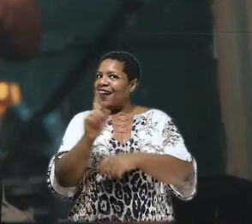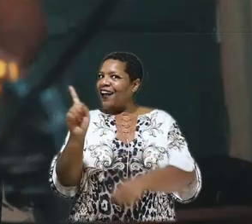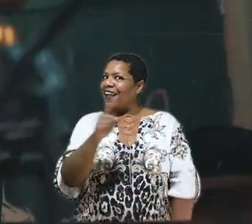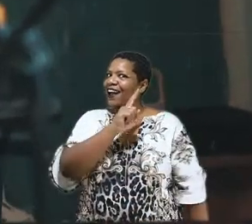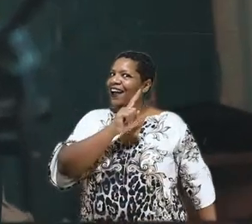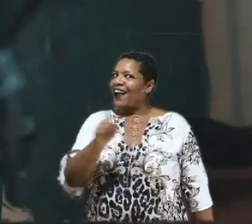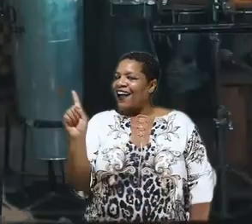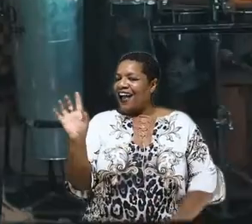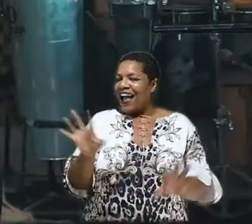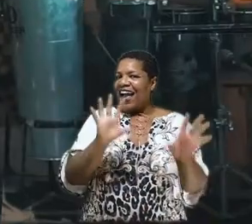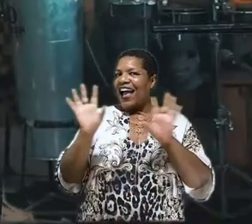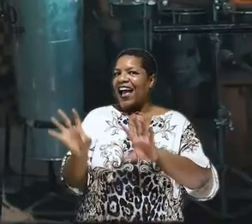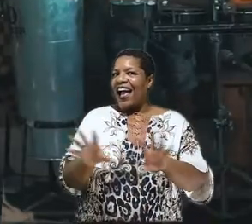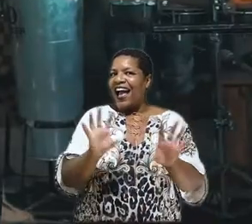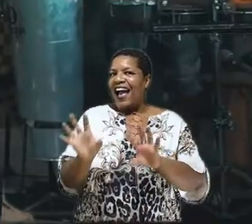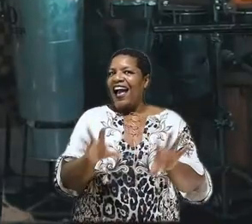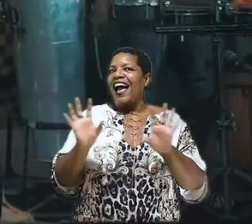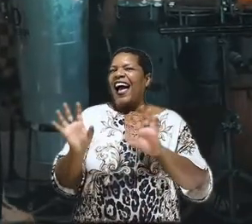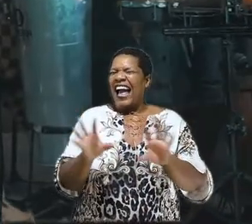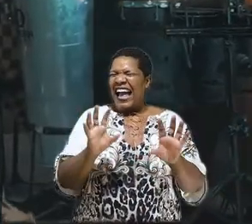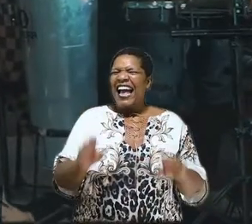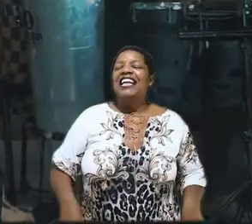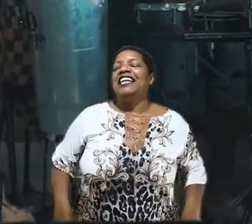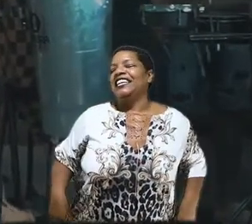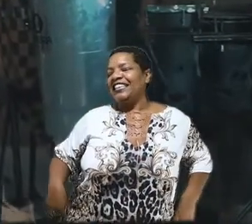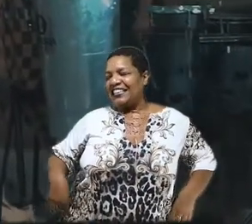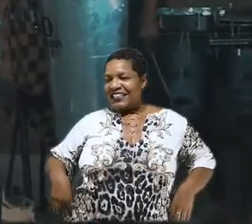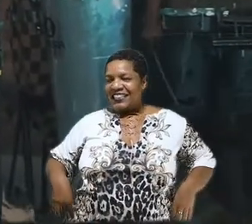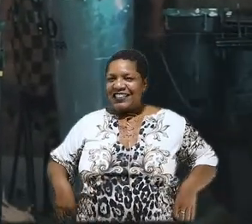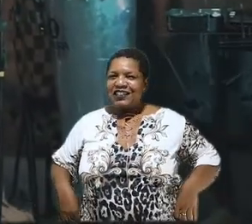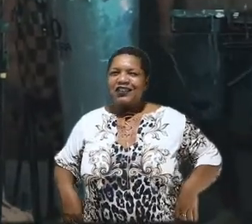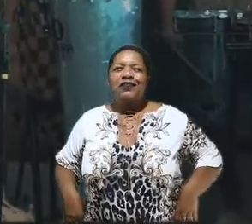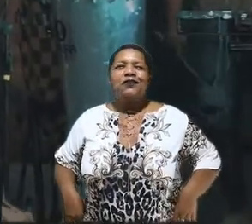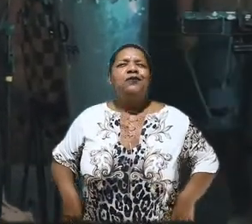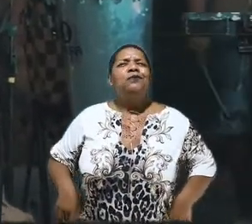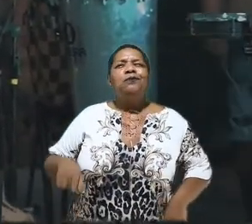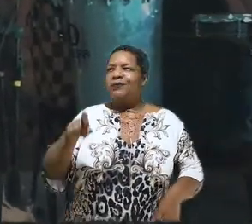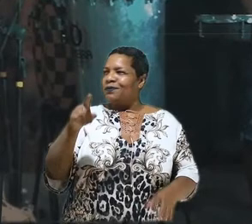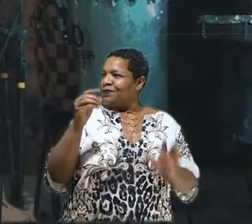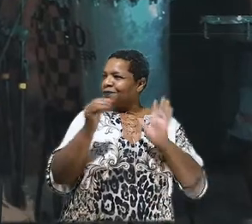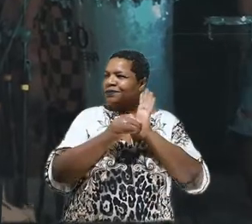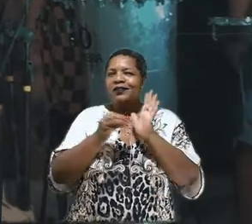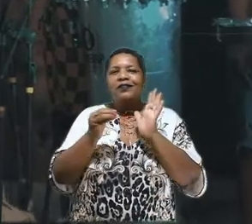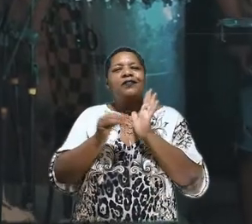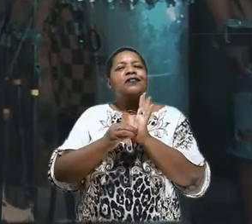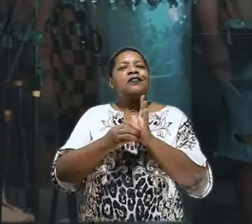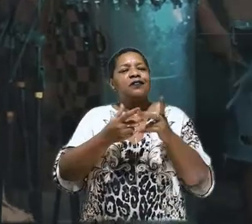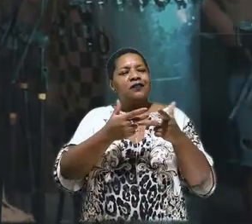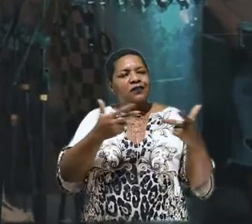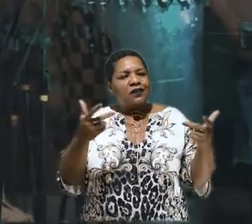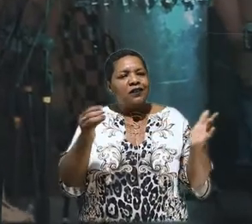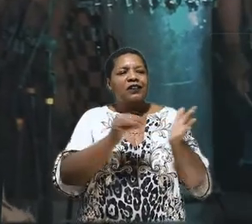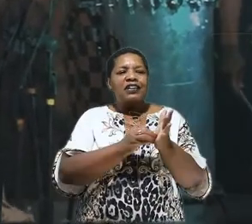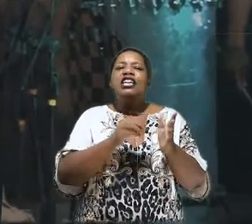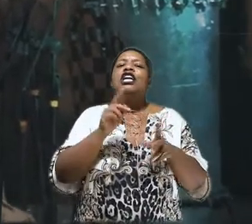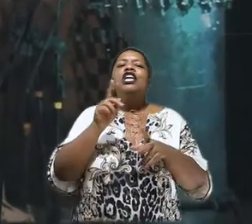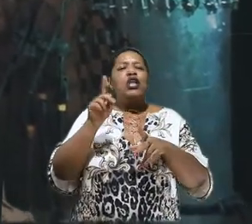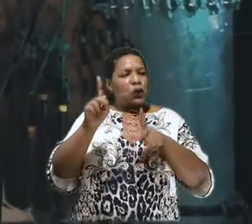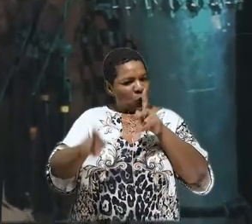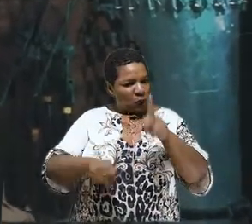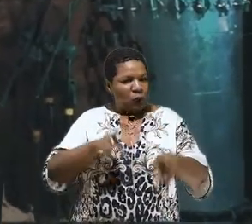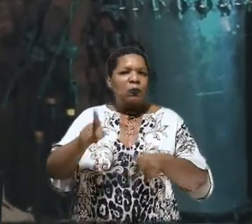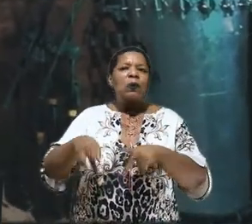Pára de rebolar o livro povo faltando e eu vou botar